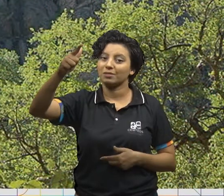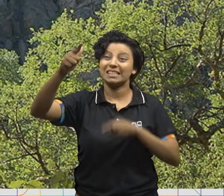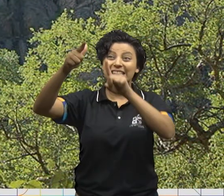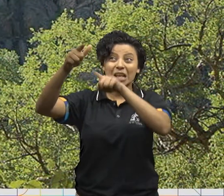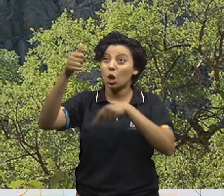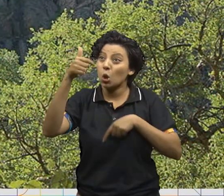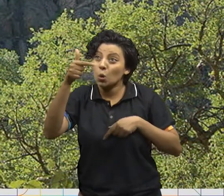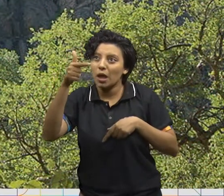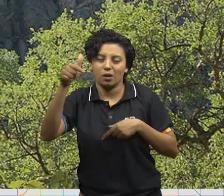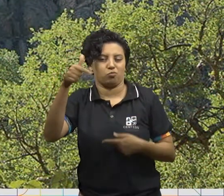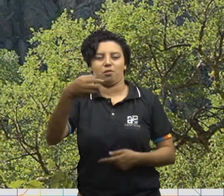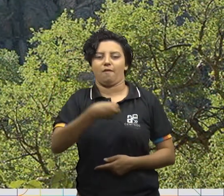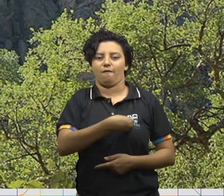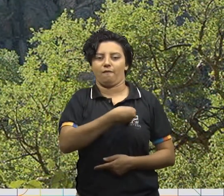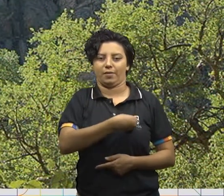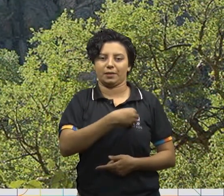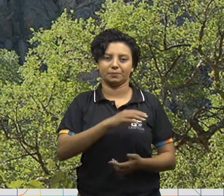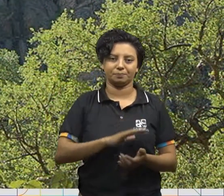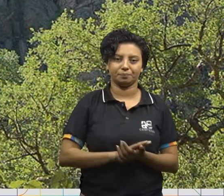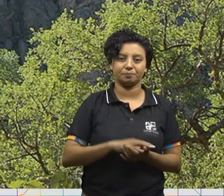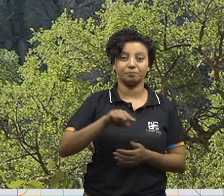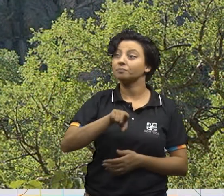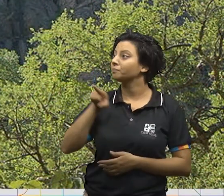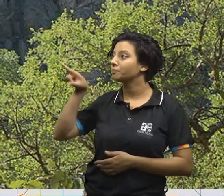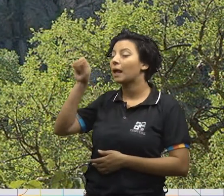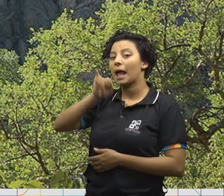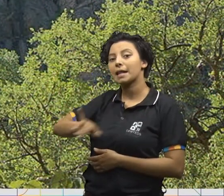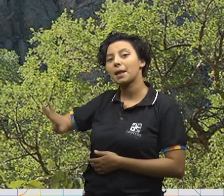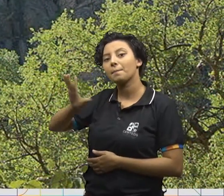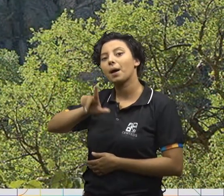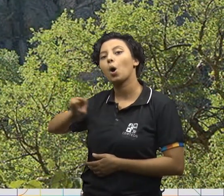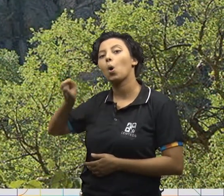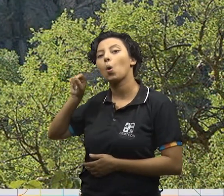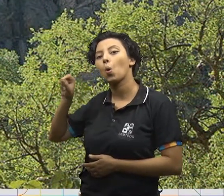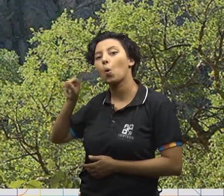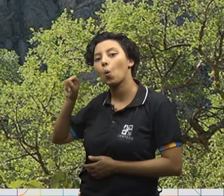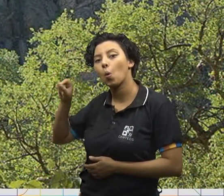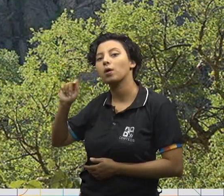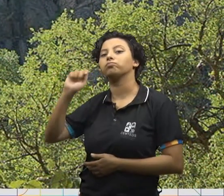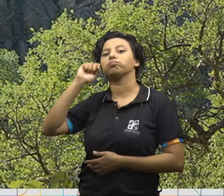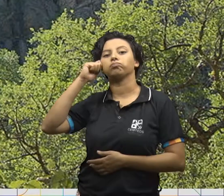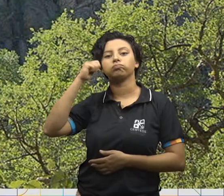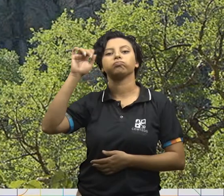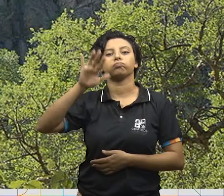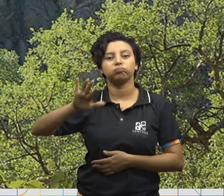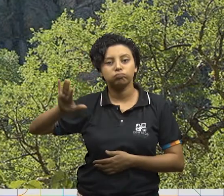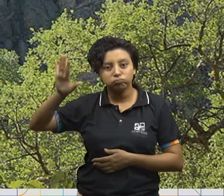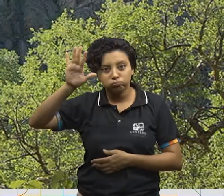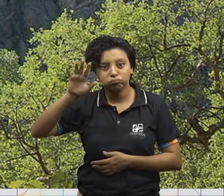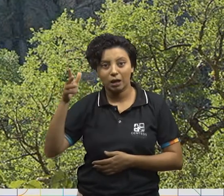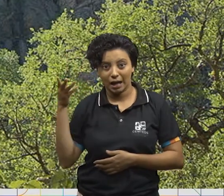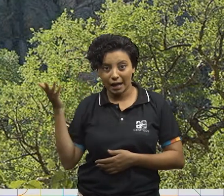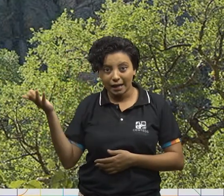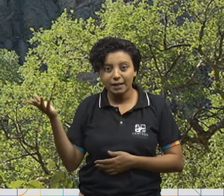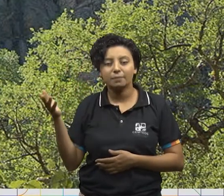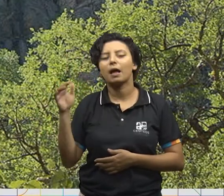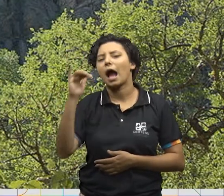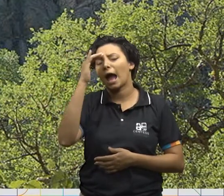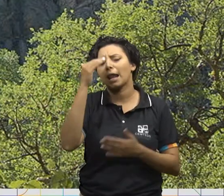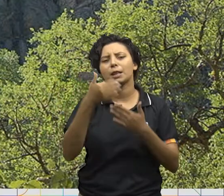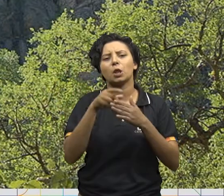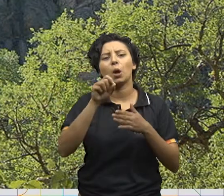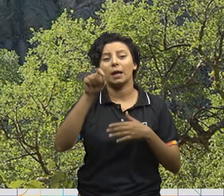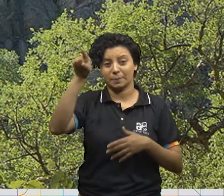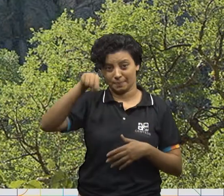vê parte das colinas de Sódilo. O povo San, antepassado dos coiçãs, considera essas colinas um